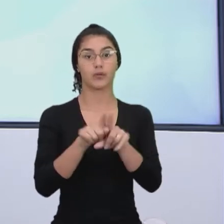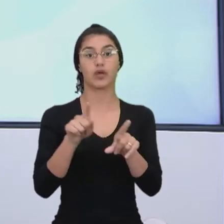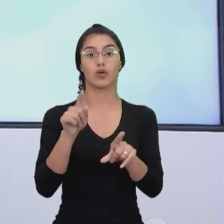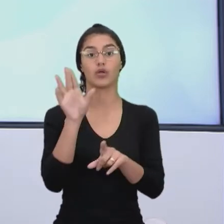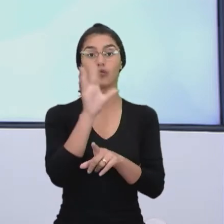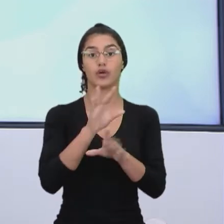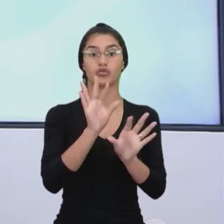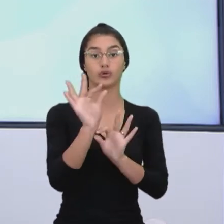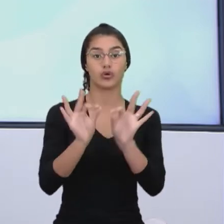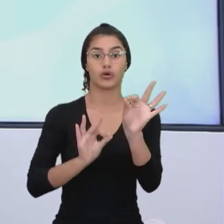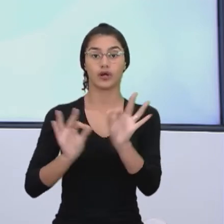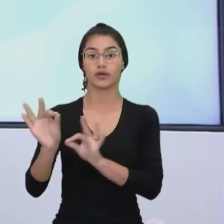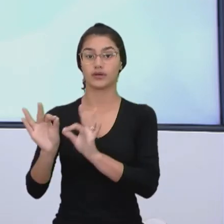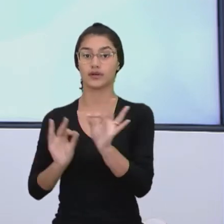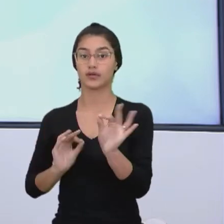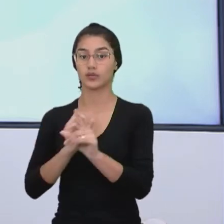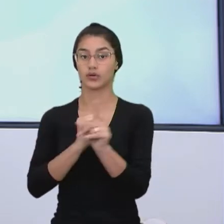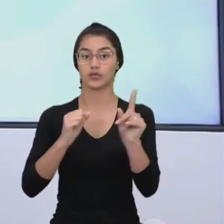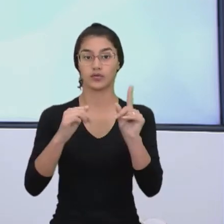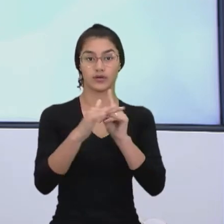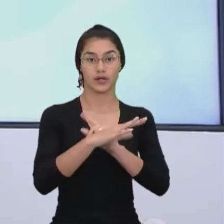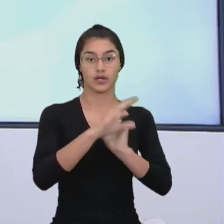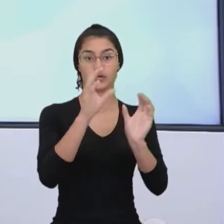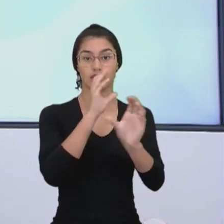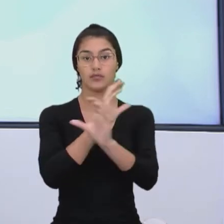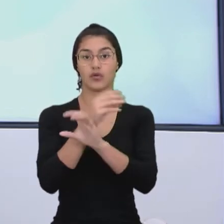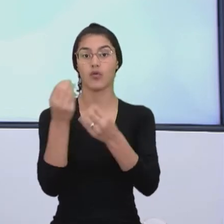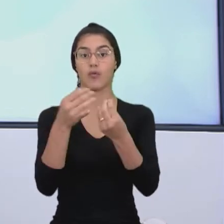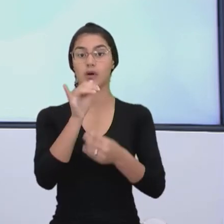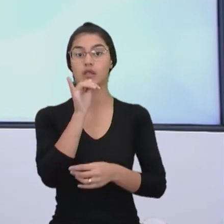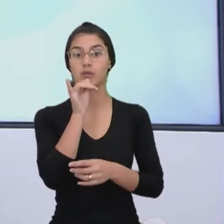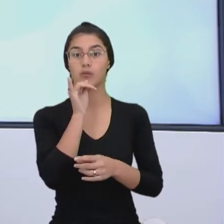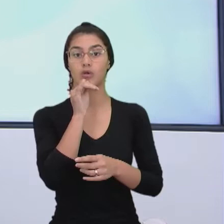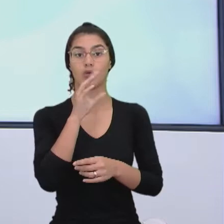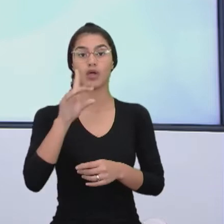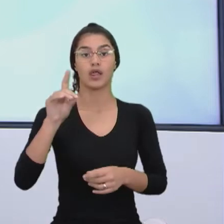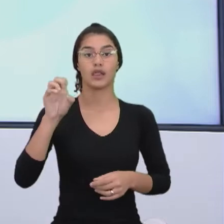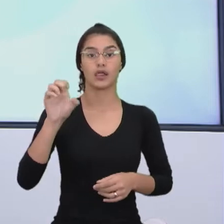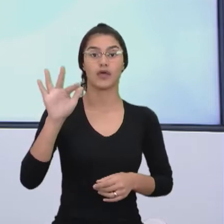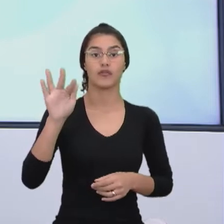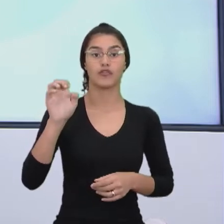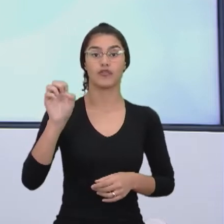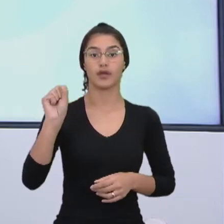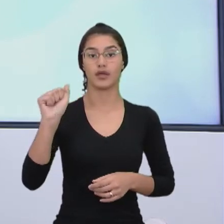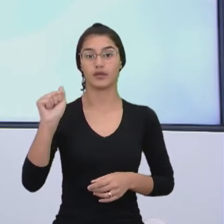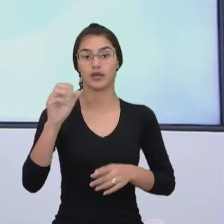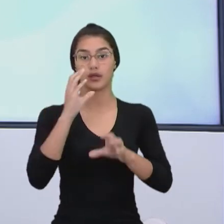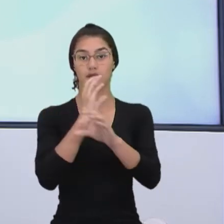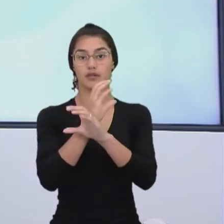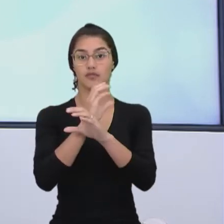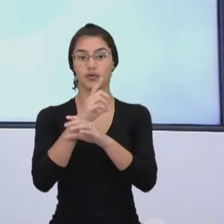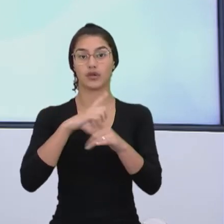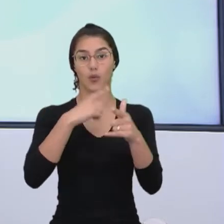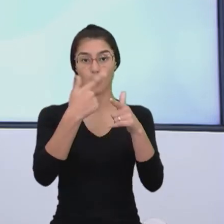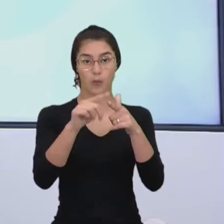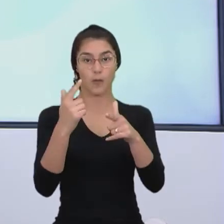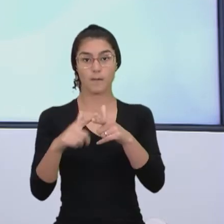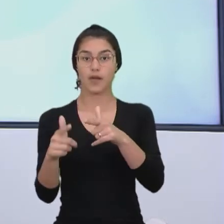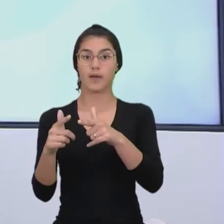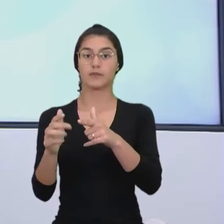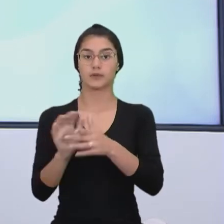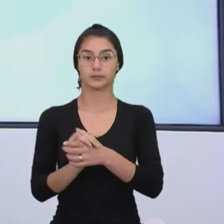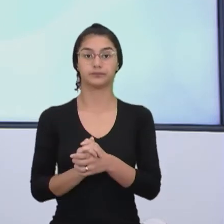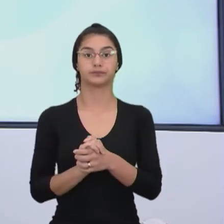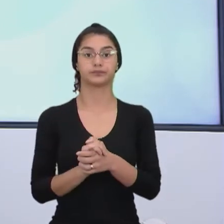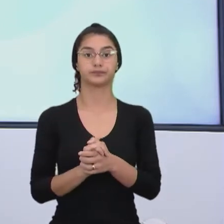fala de organizações da sociedade civil, como por exemplo a Defesa Civil, né, quando tem aí uma catástrofe natural, né,